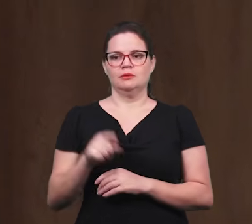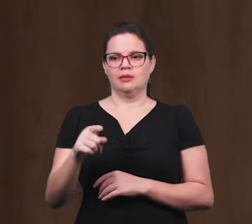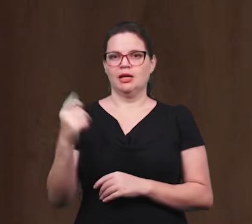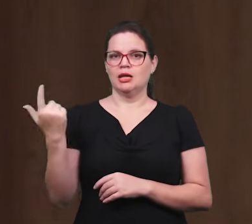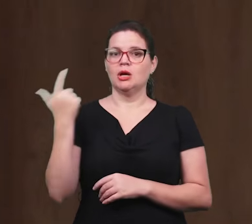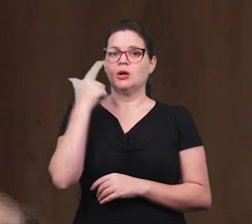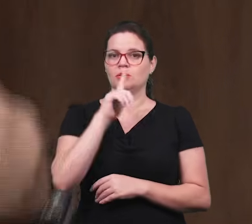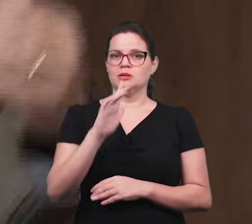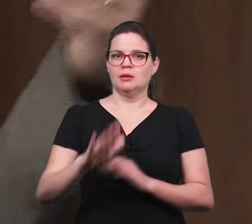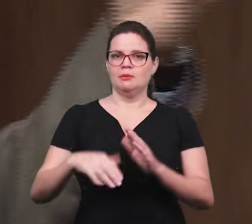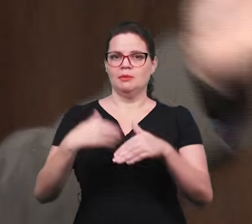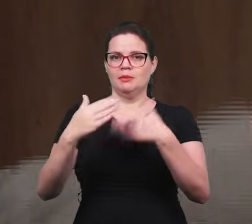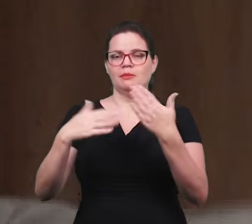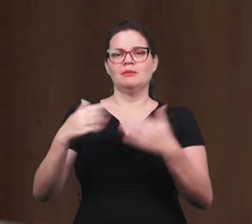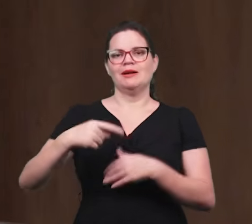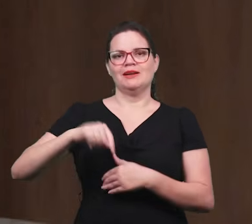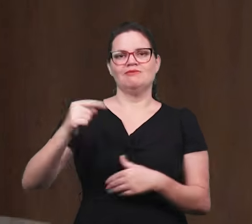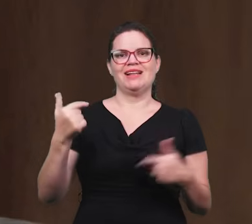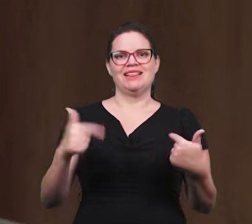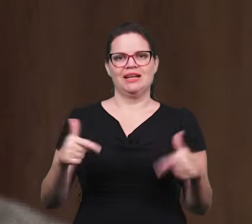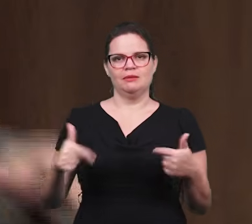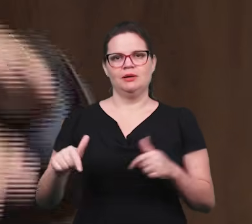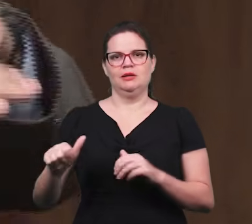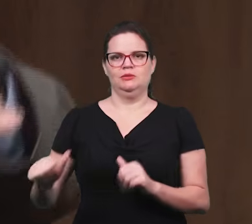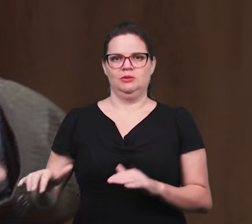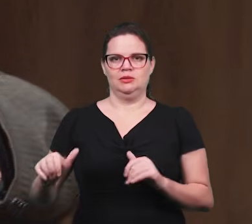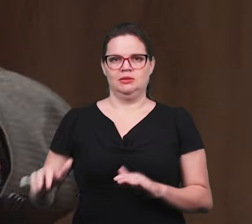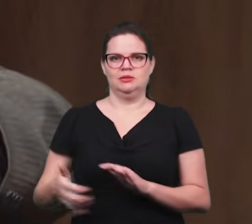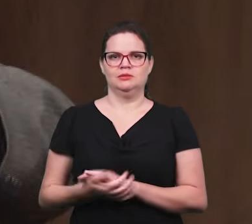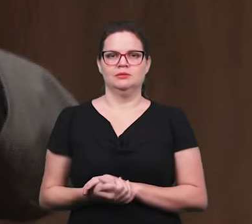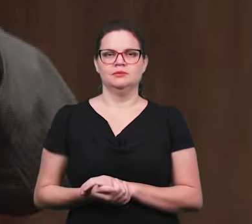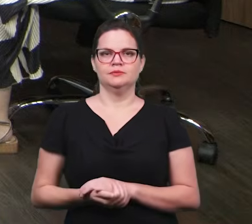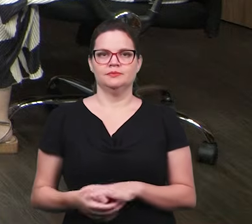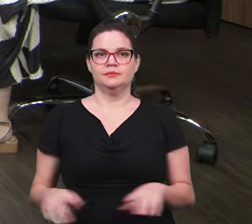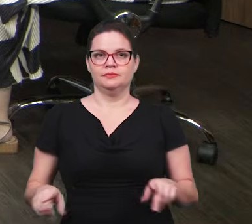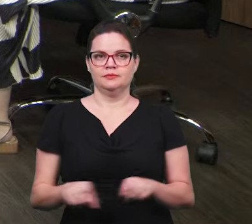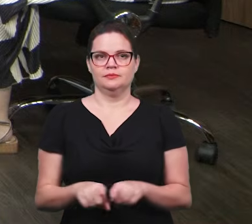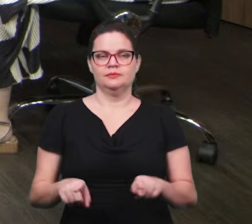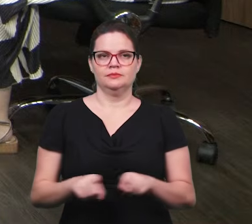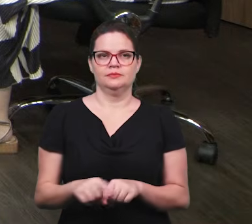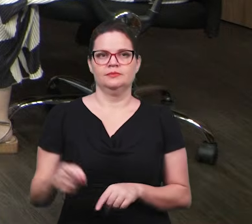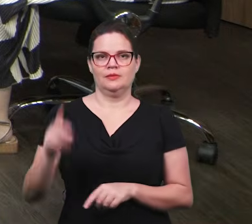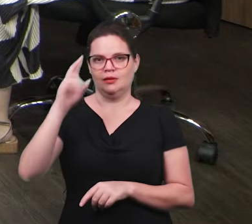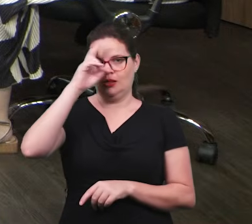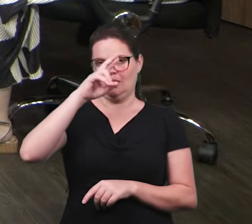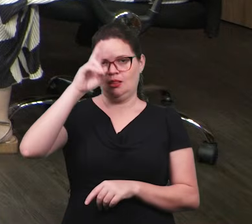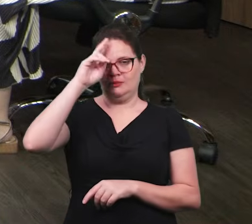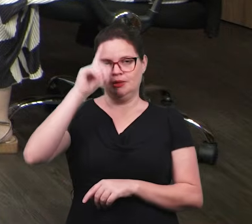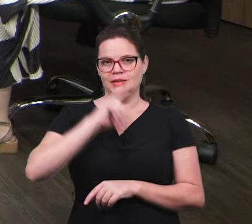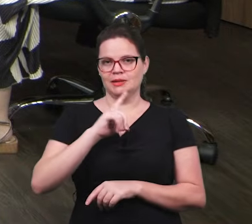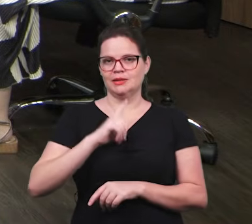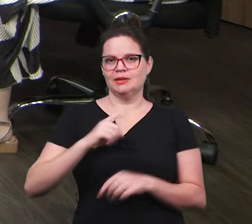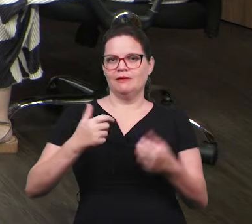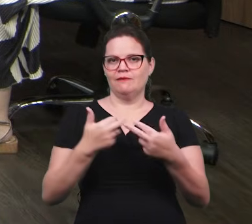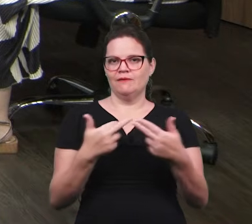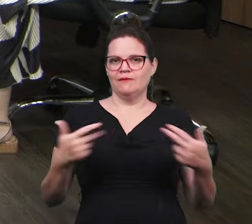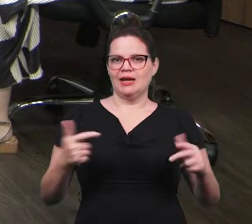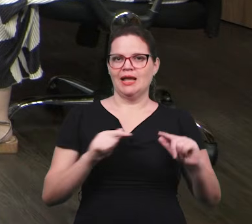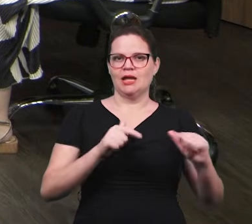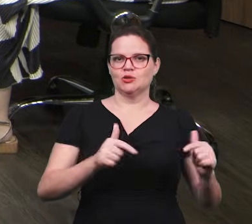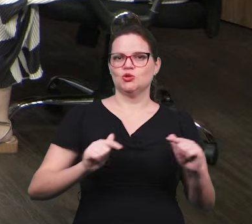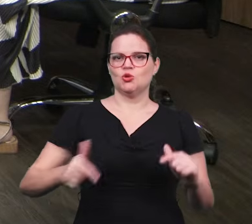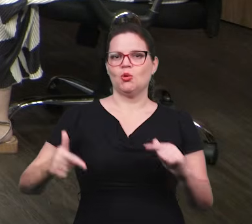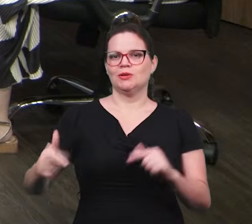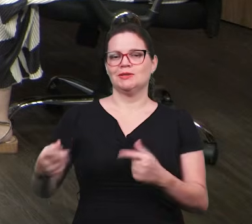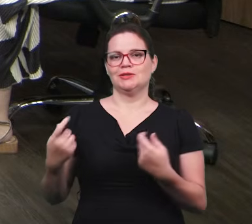de uma operação militar. Aquilo que a gente tinha comentado no outro programa, né, da amplitude de ações que nós temos que